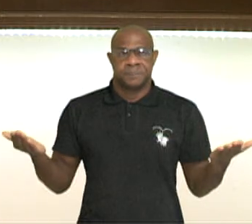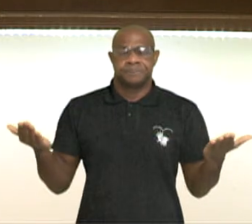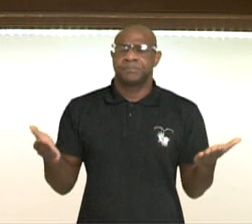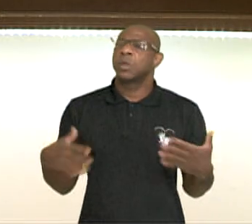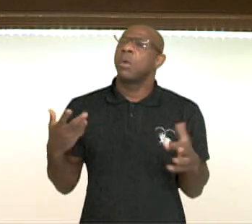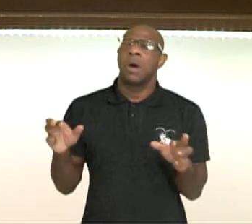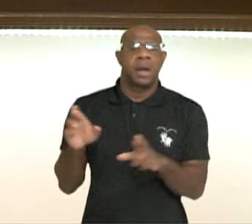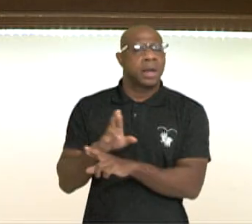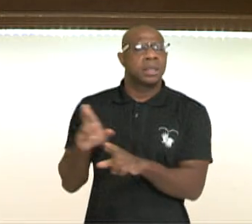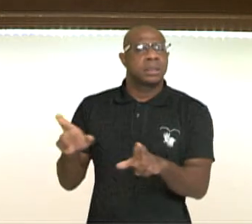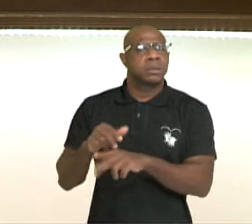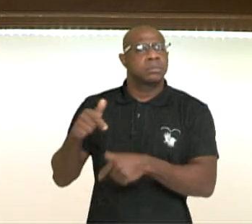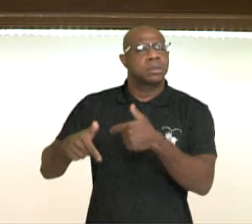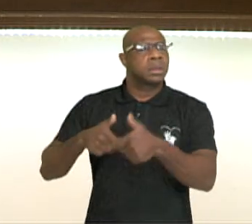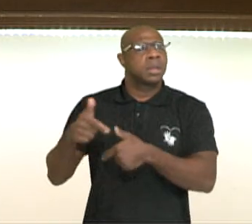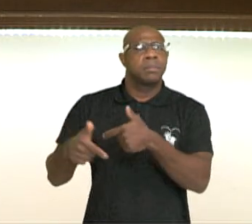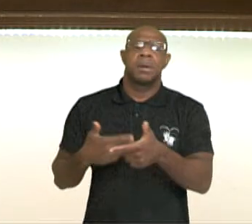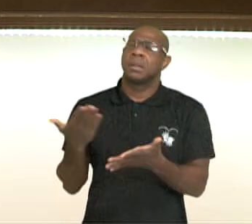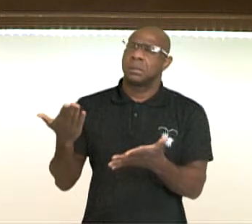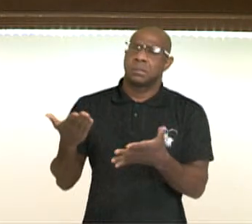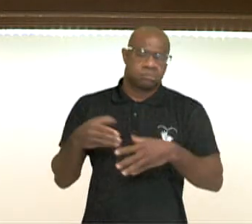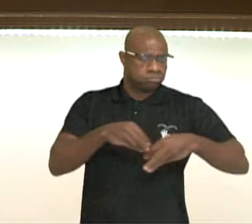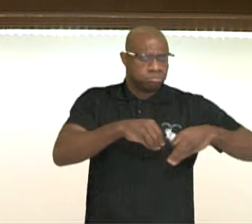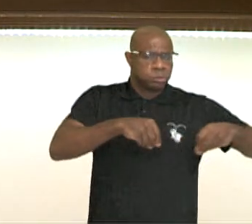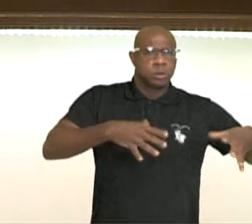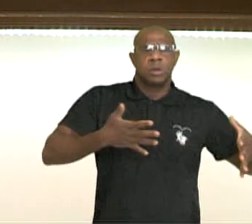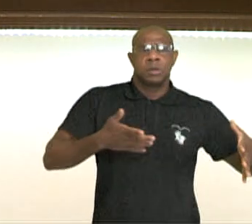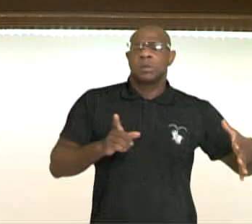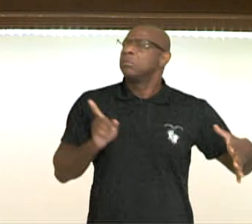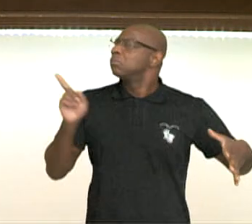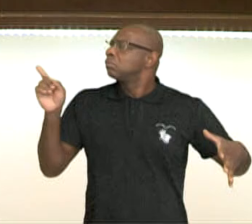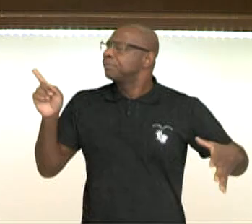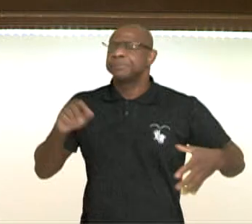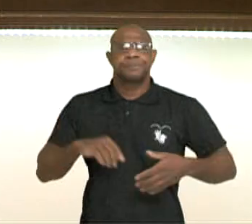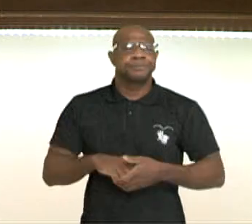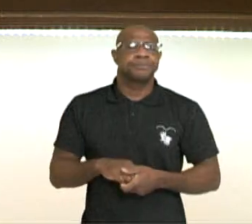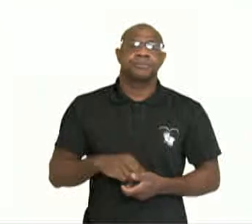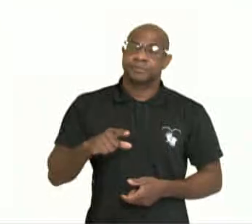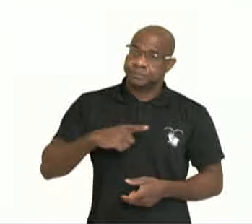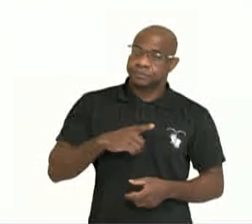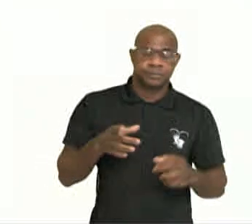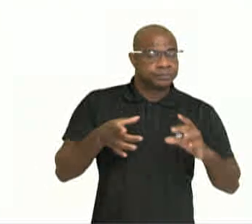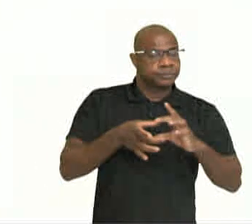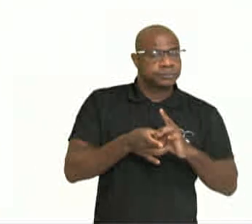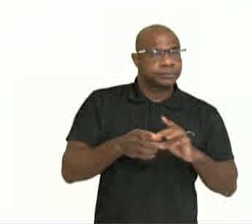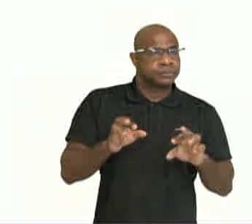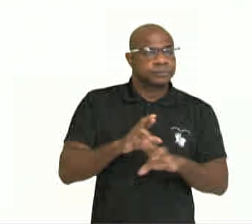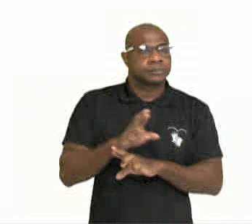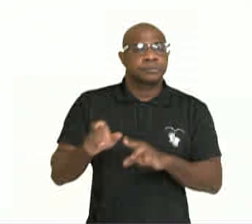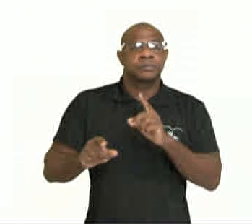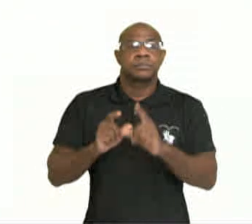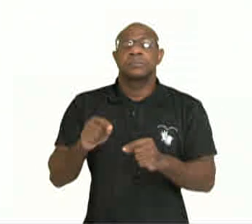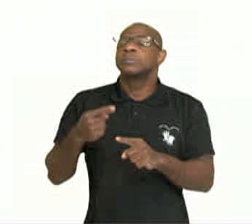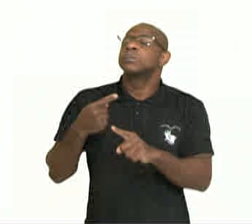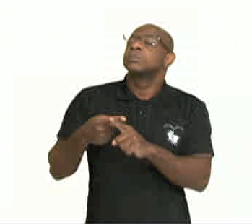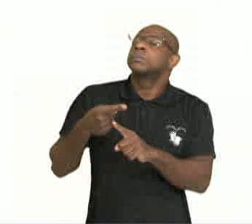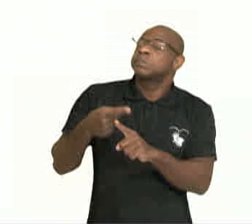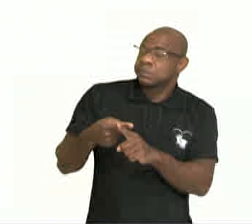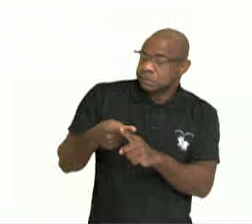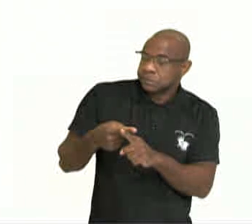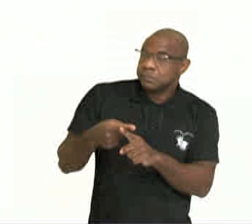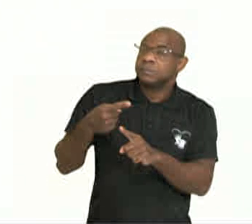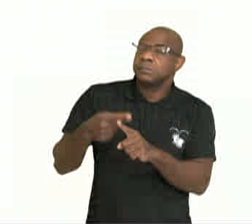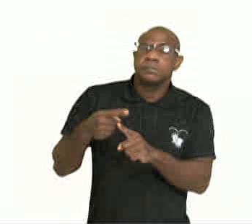qual é a relação dessas atividades com o solo? Vamos conferir? Elas estão relacionadas com o solo porque